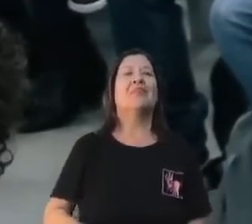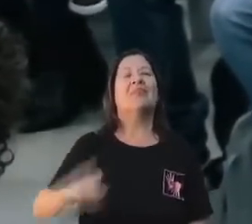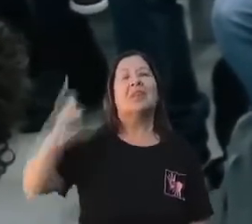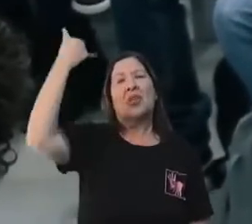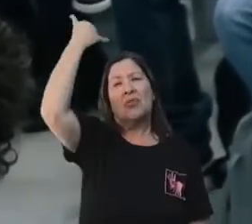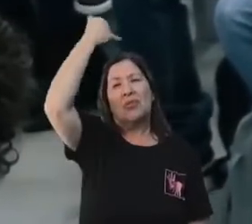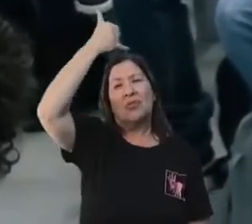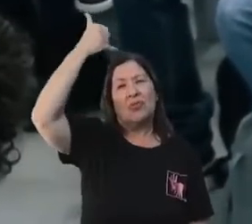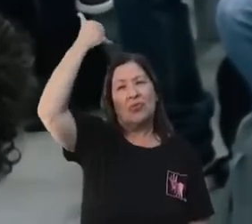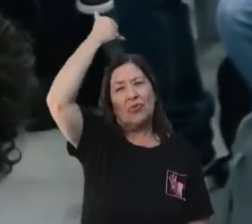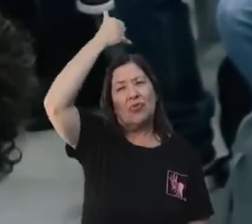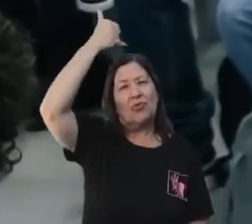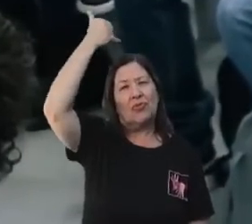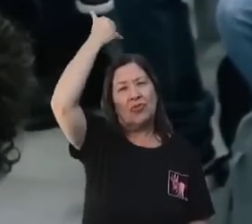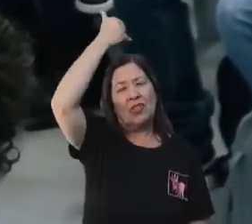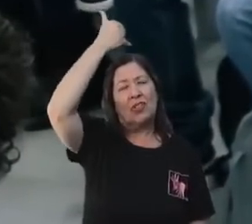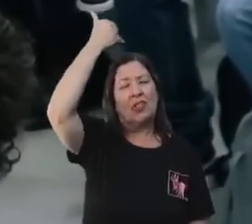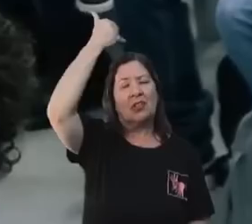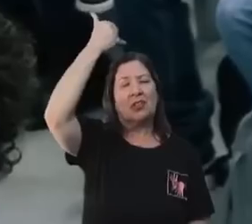para a sepultura.